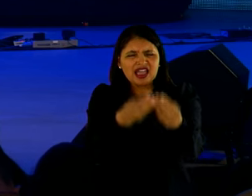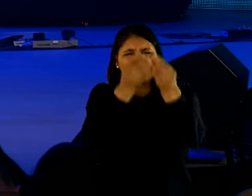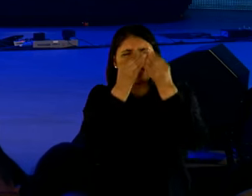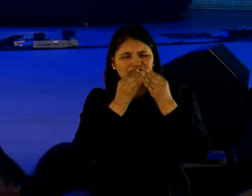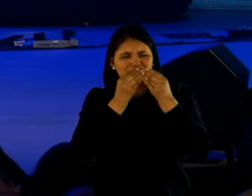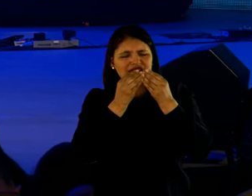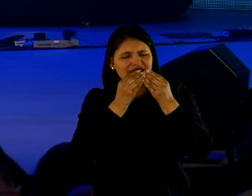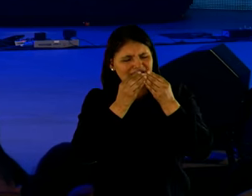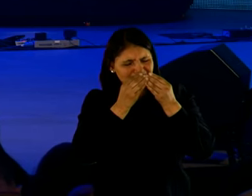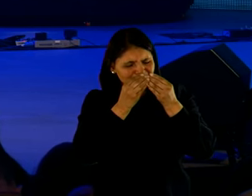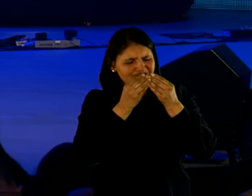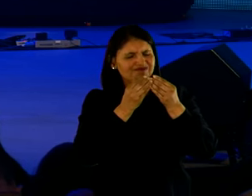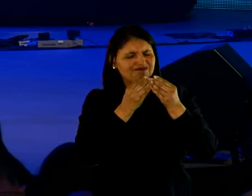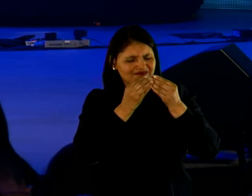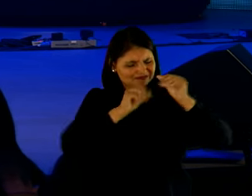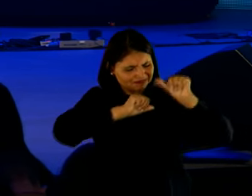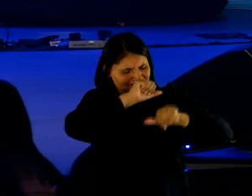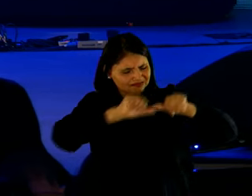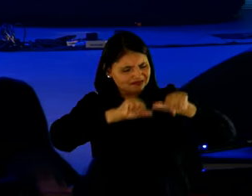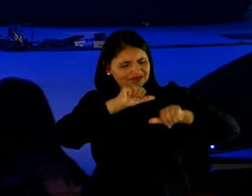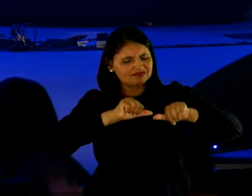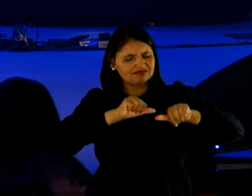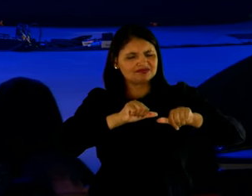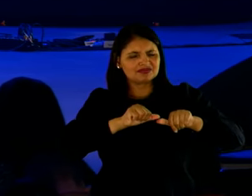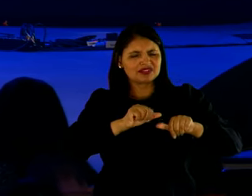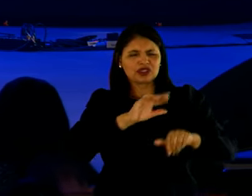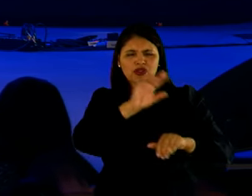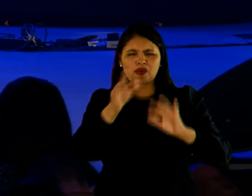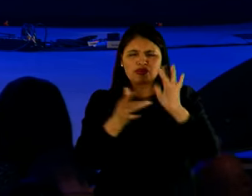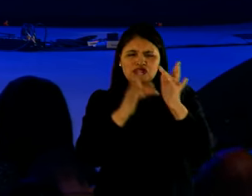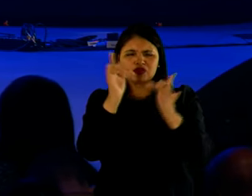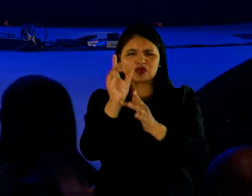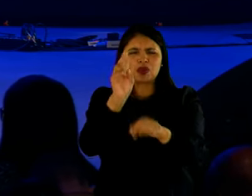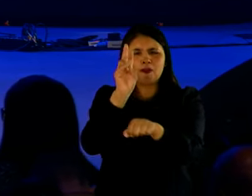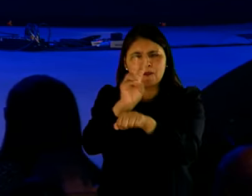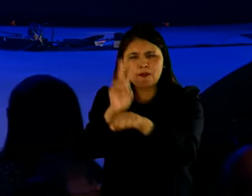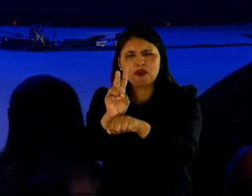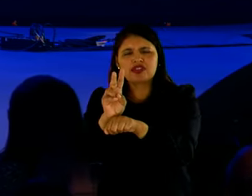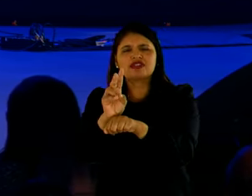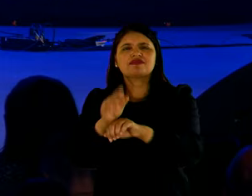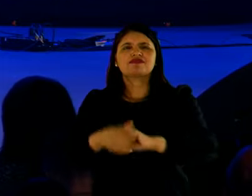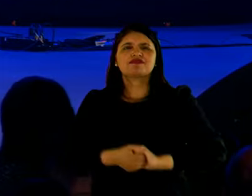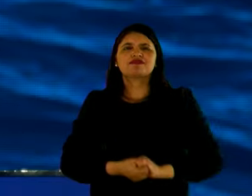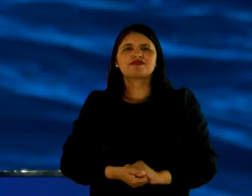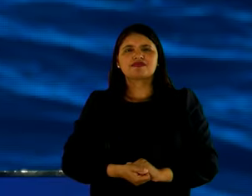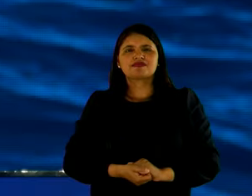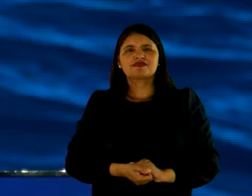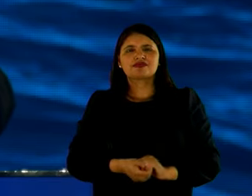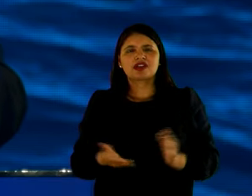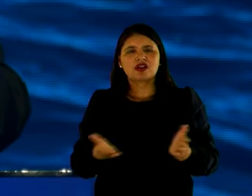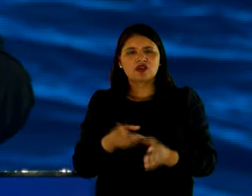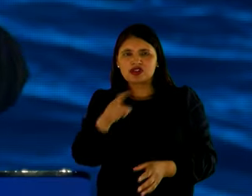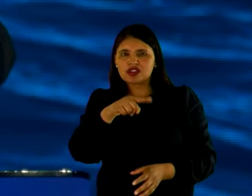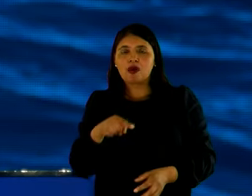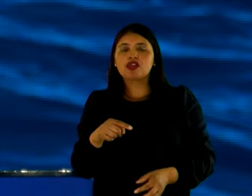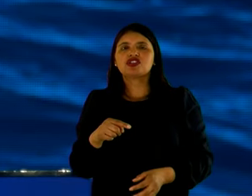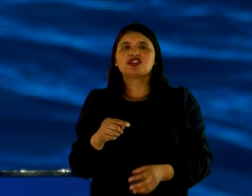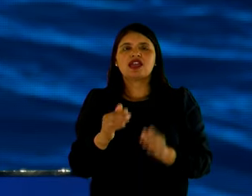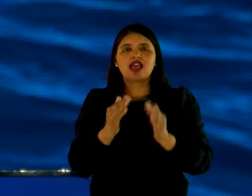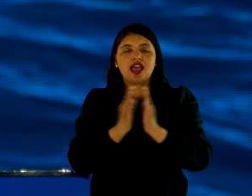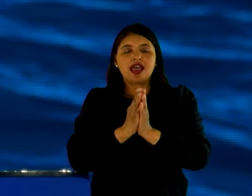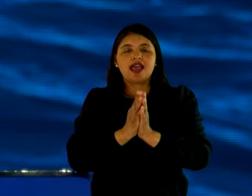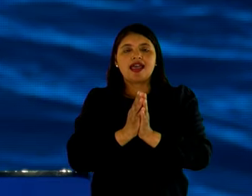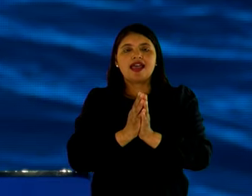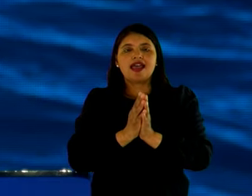transforma. Cuida deles em nome de Jesus. Fecha teu olho só um pouquinho. Só um